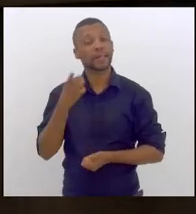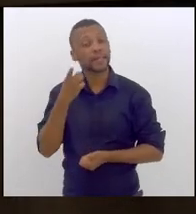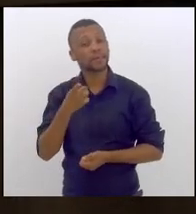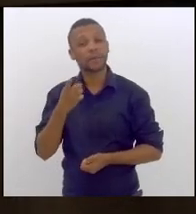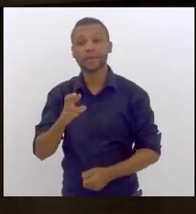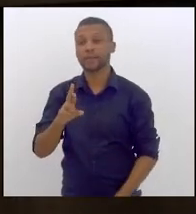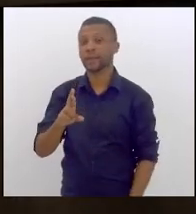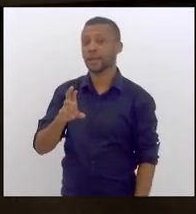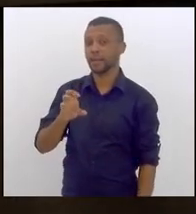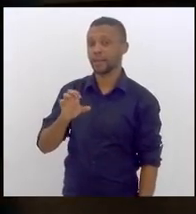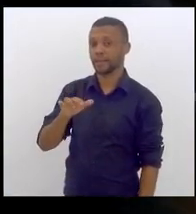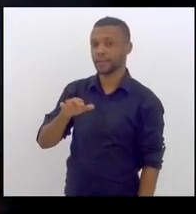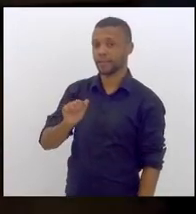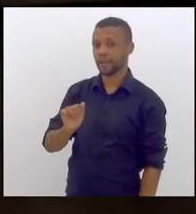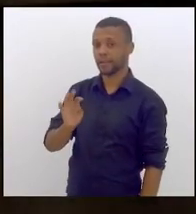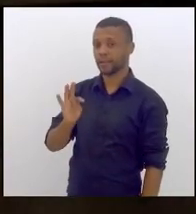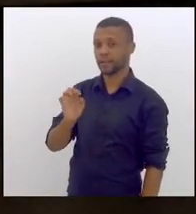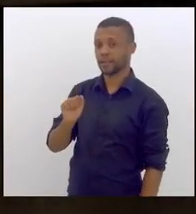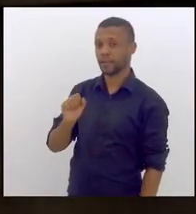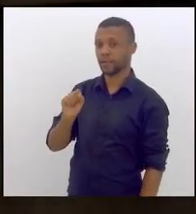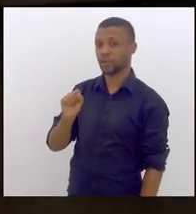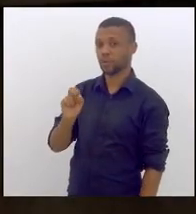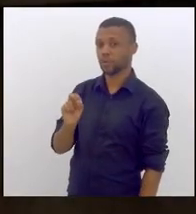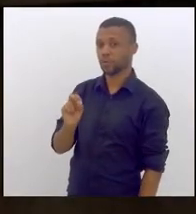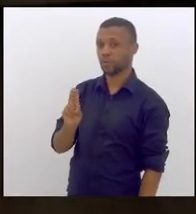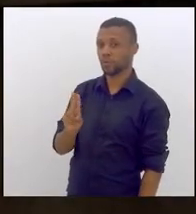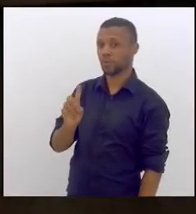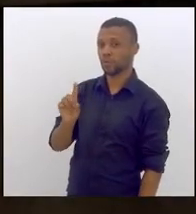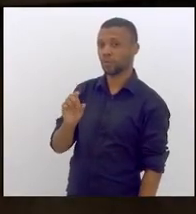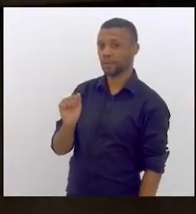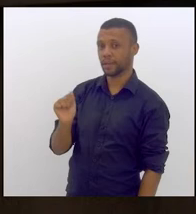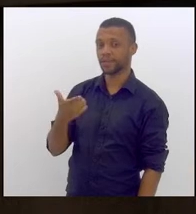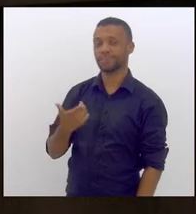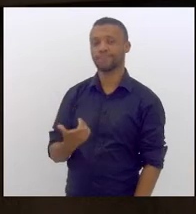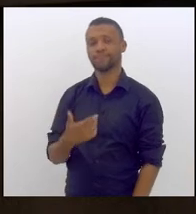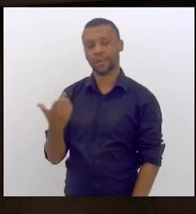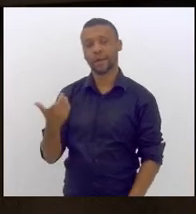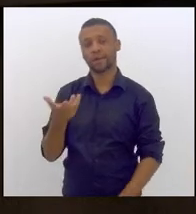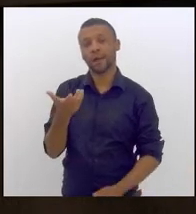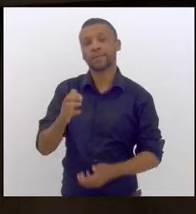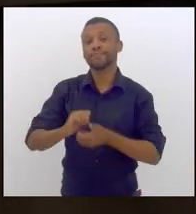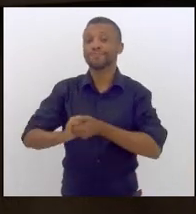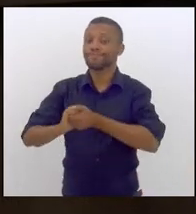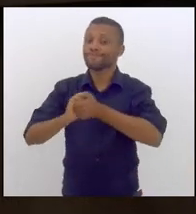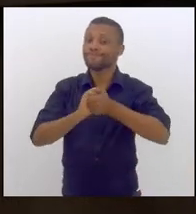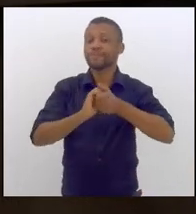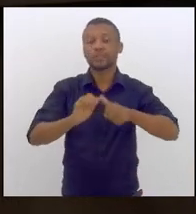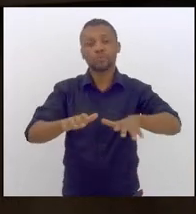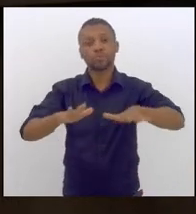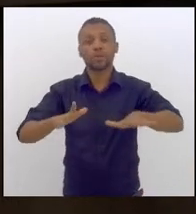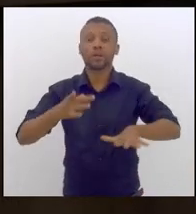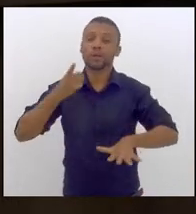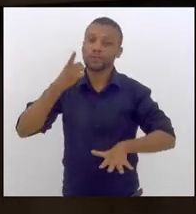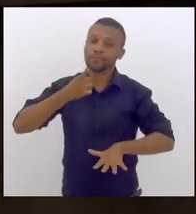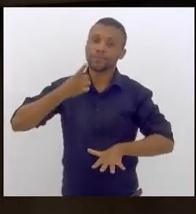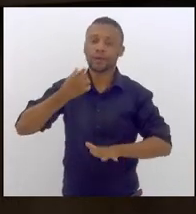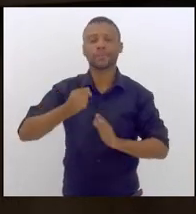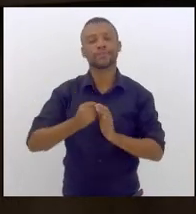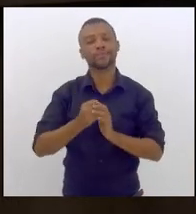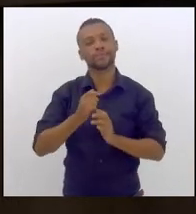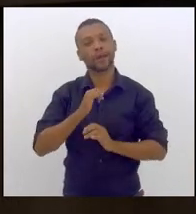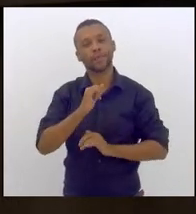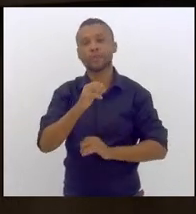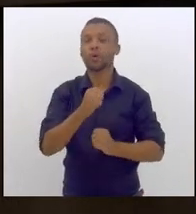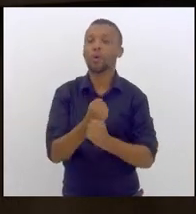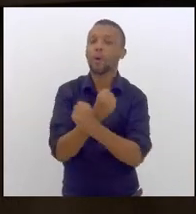deputada Renata Souza, que já aqui em nome do plenário, eu trago aqui o abraço,